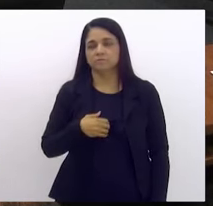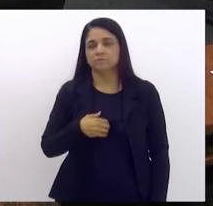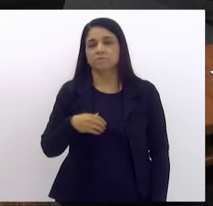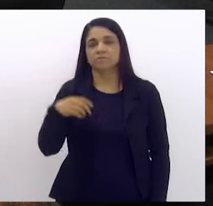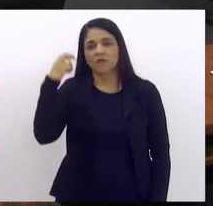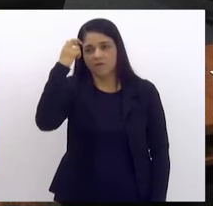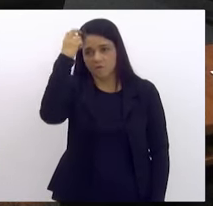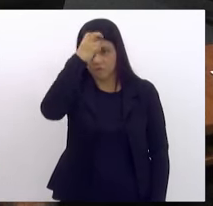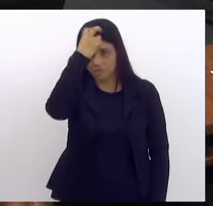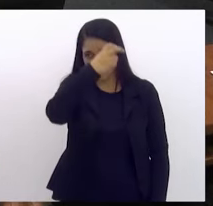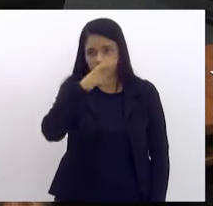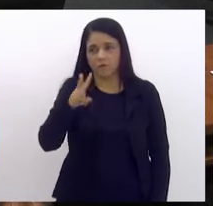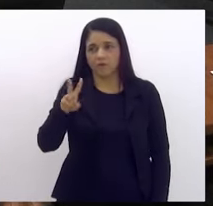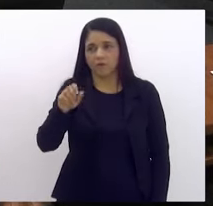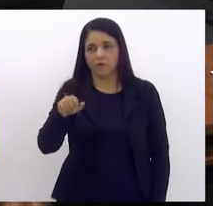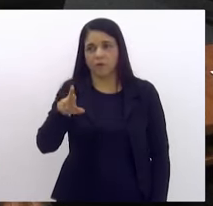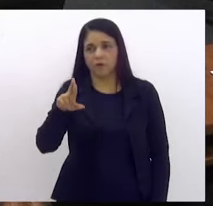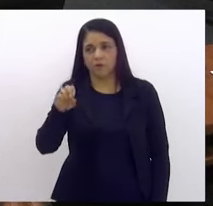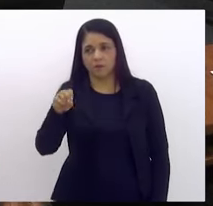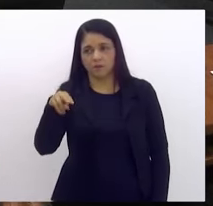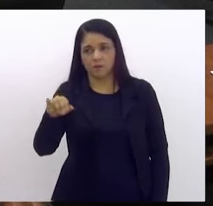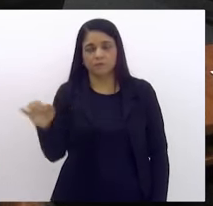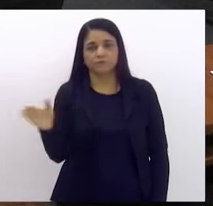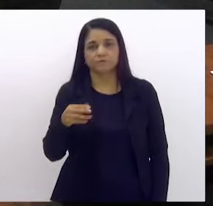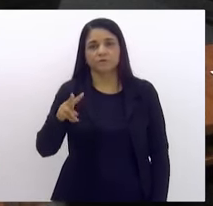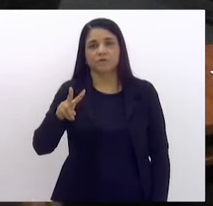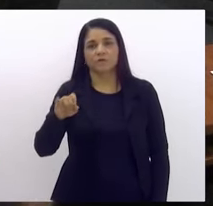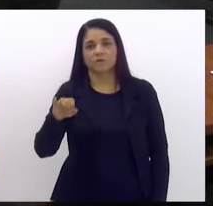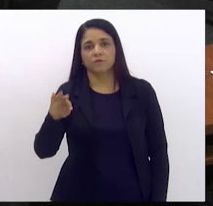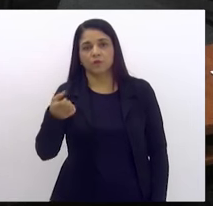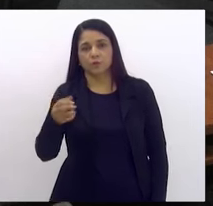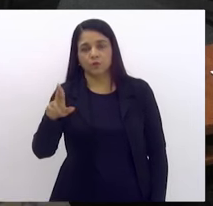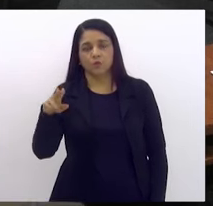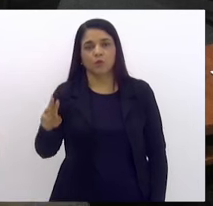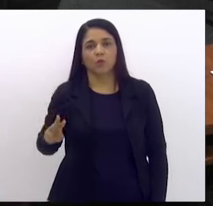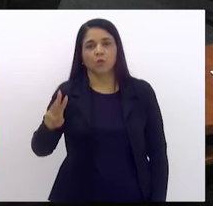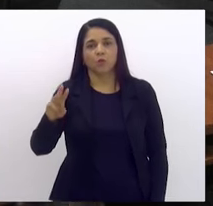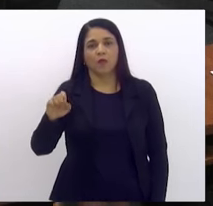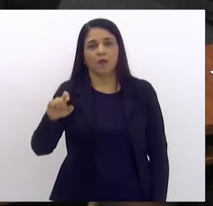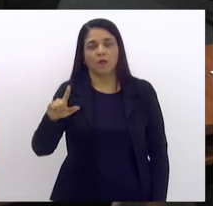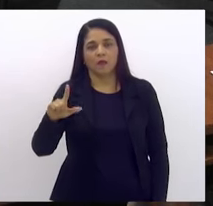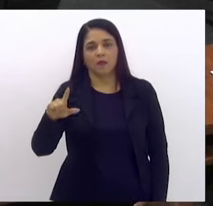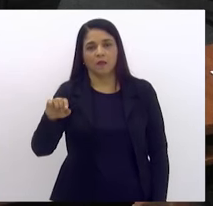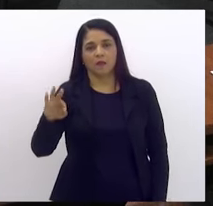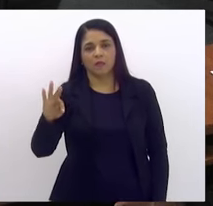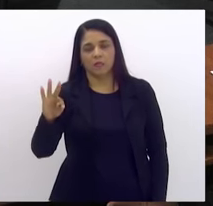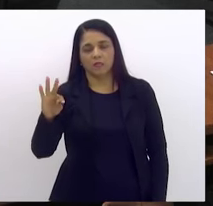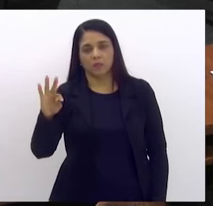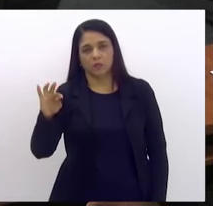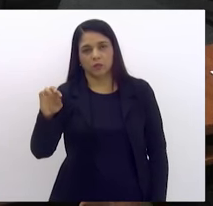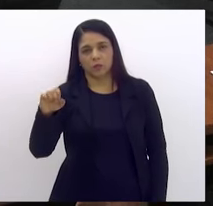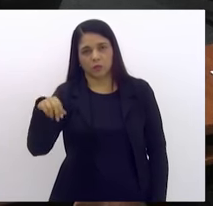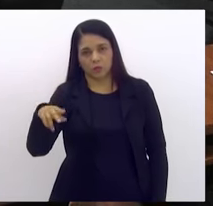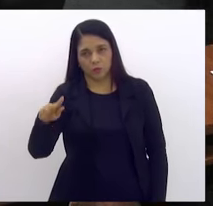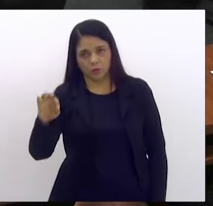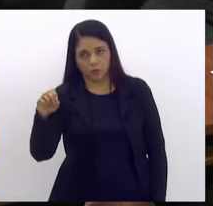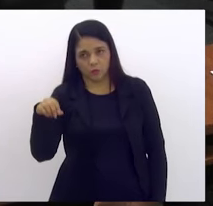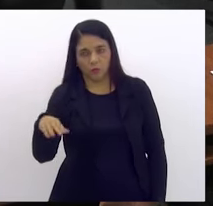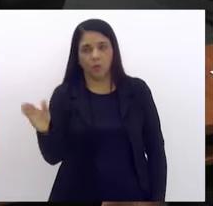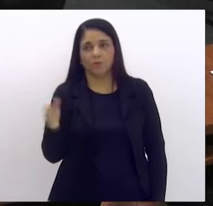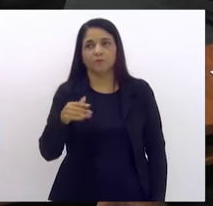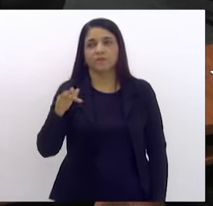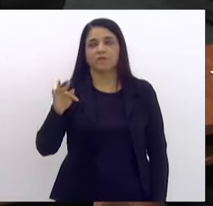Verônica Lima, Vitor Júnior, Wellington José e o Flávio Serafim,